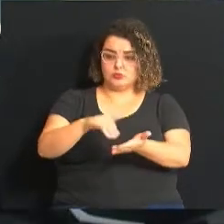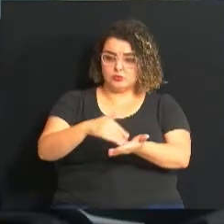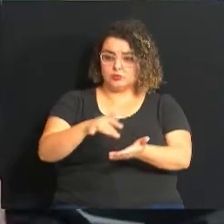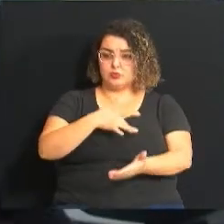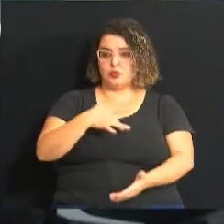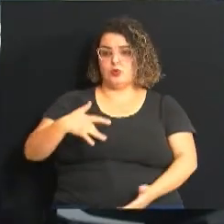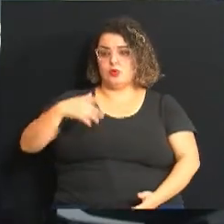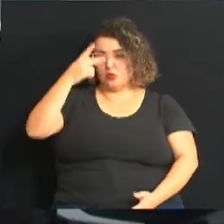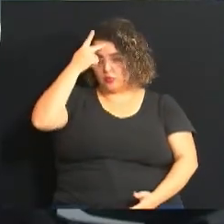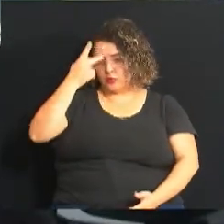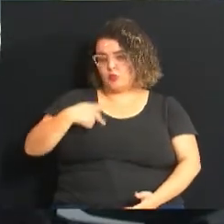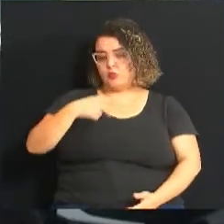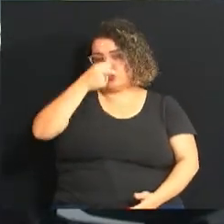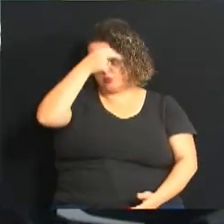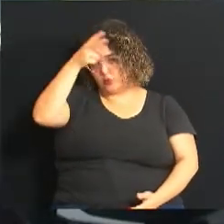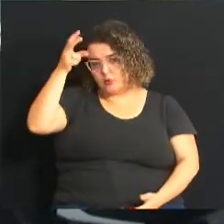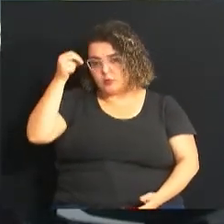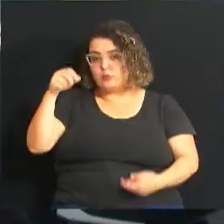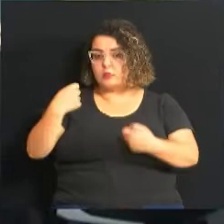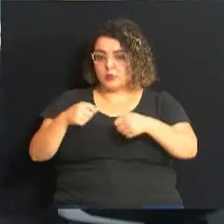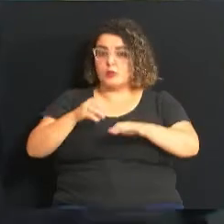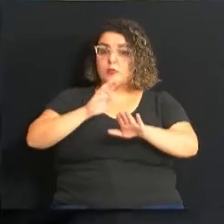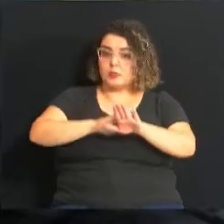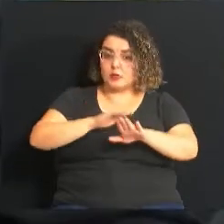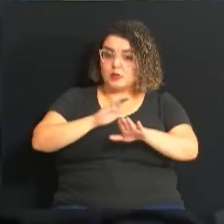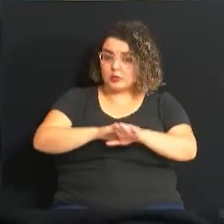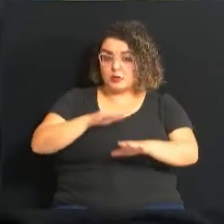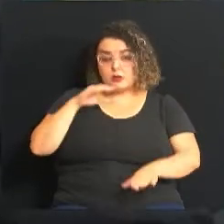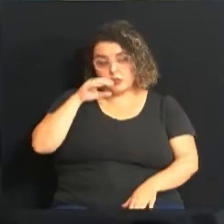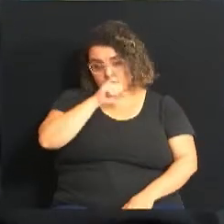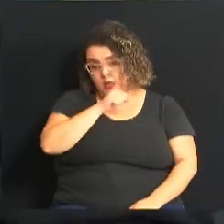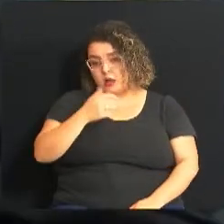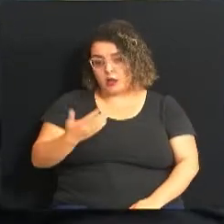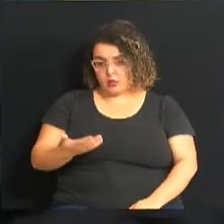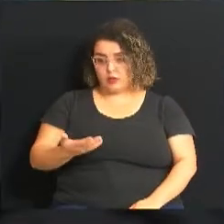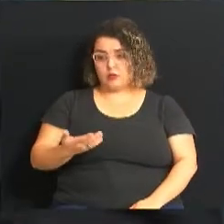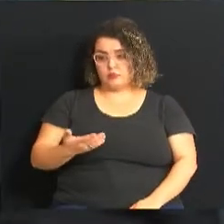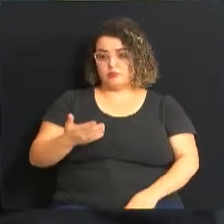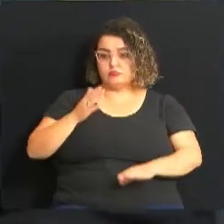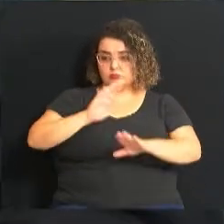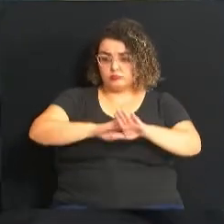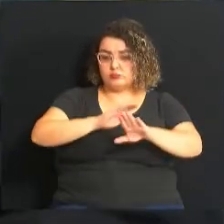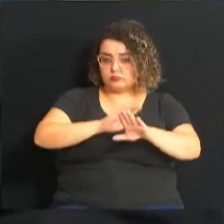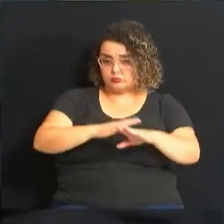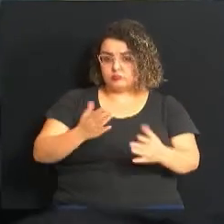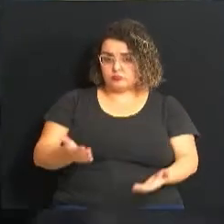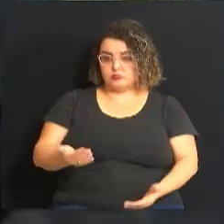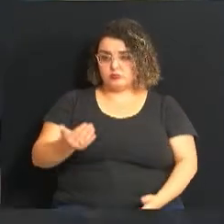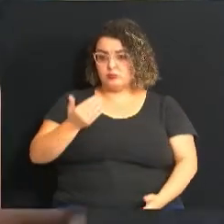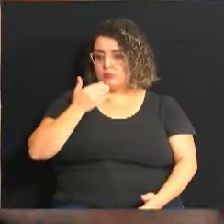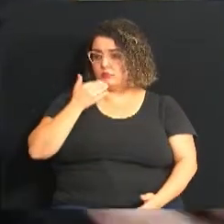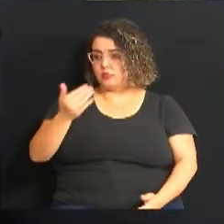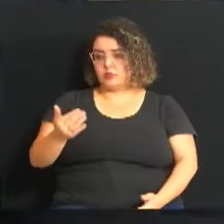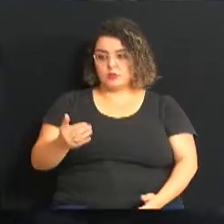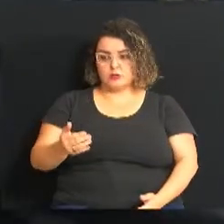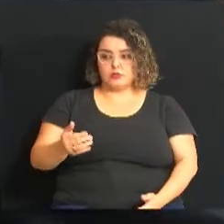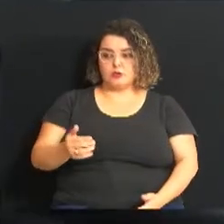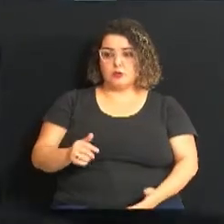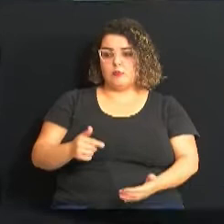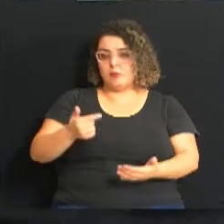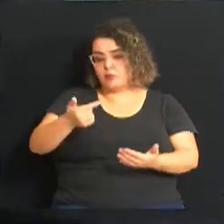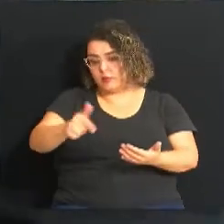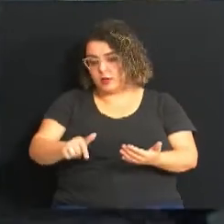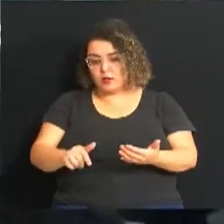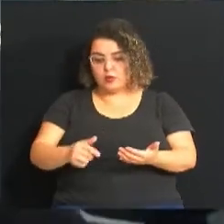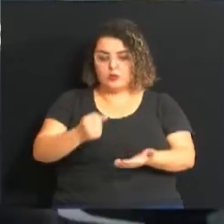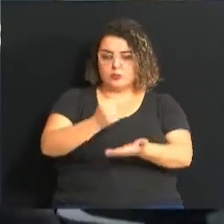prefeito, porque eles precisam tomar uma atitude, né? Uma atitude que seja pedir a excepcionalidade da prorrogação de um contrato